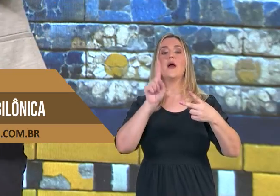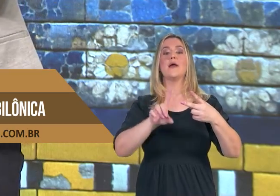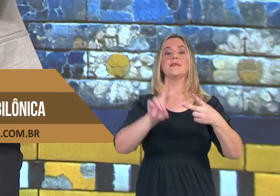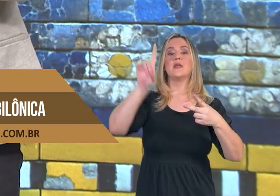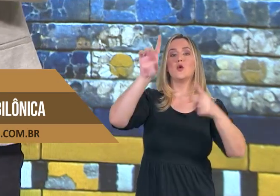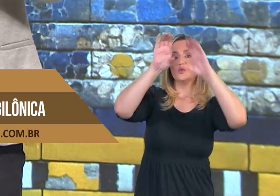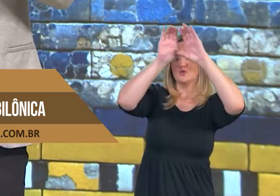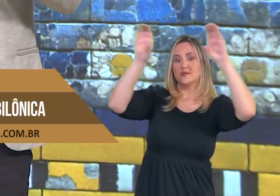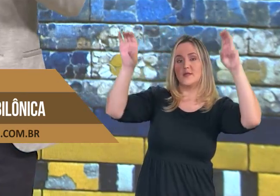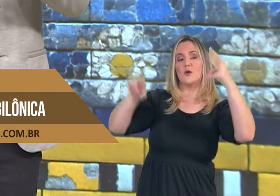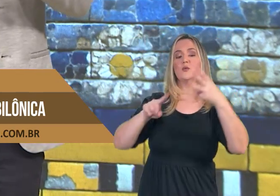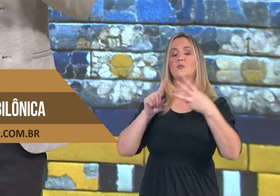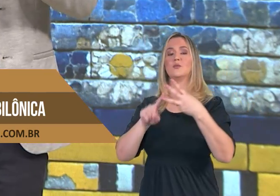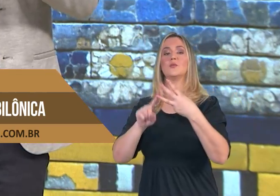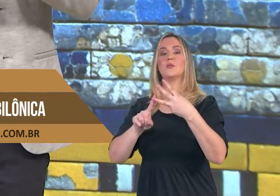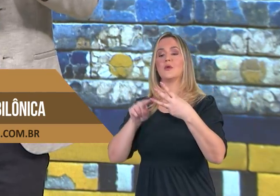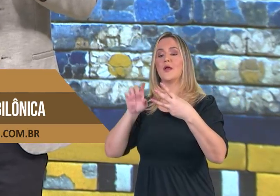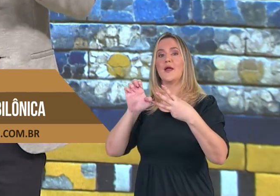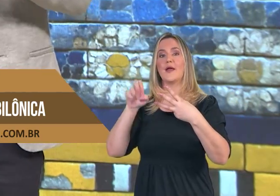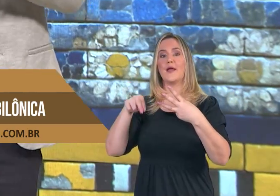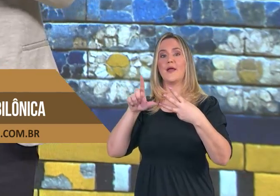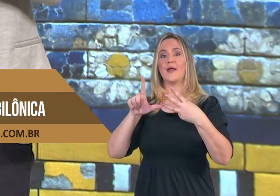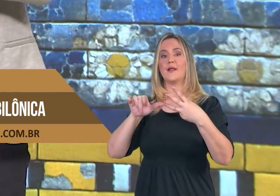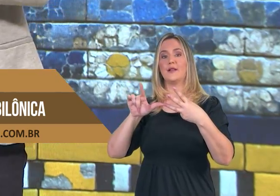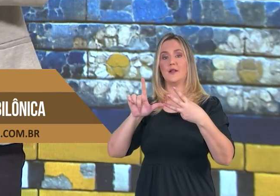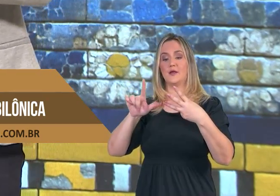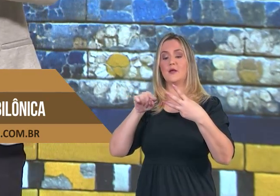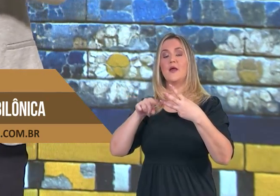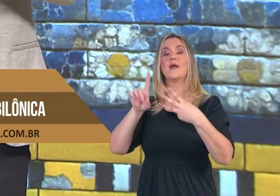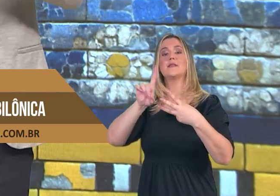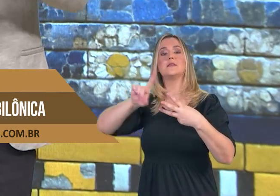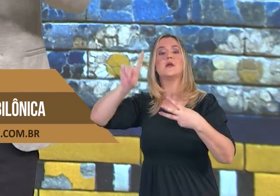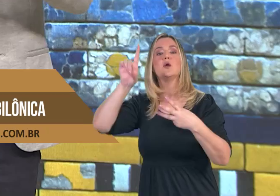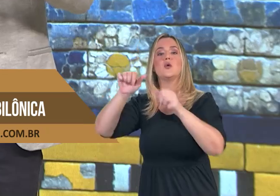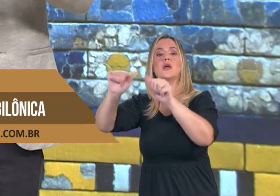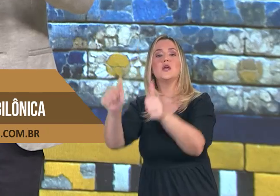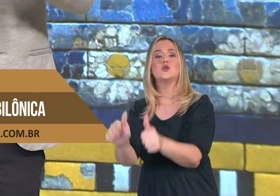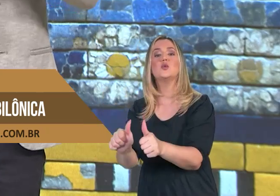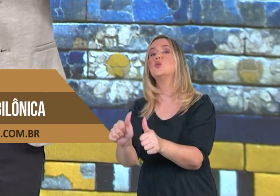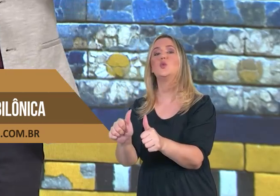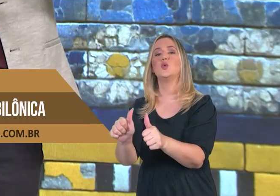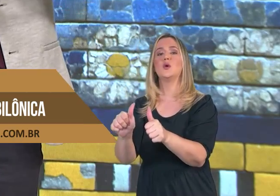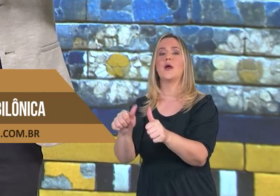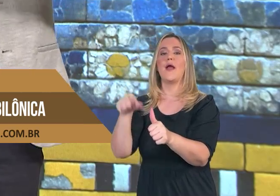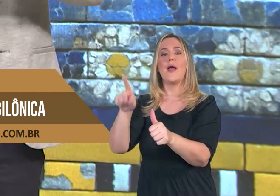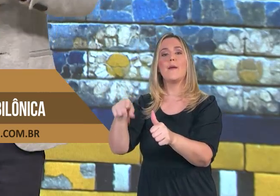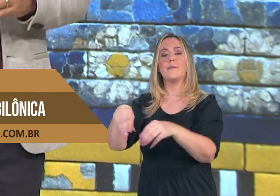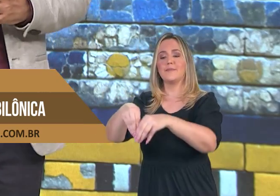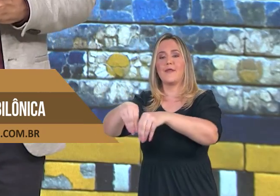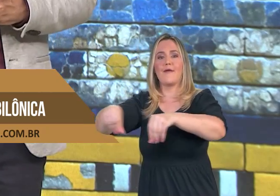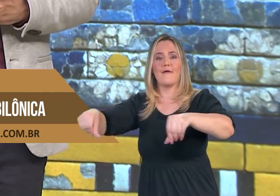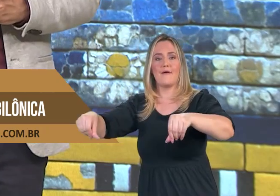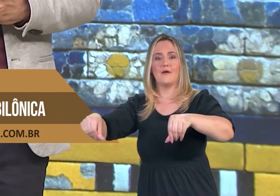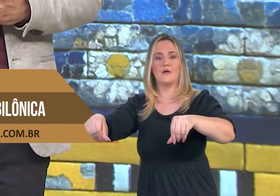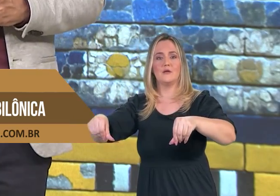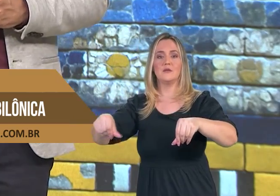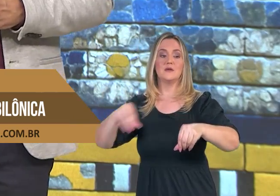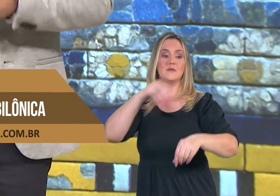como deus da terra, cada um também tinha títulos que enfatizavam seus atributos que se sobrepunham uns aos